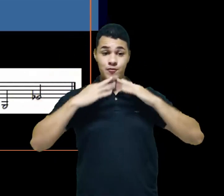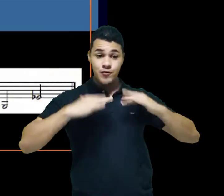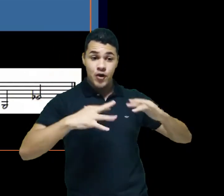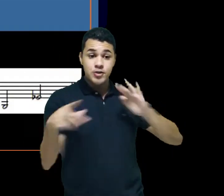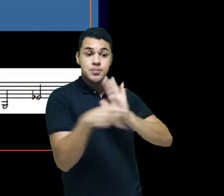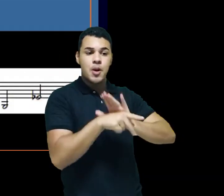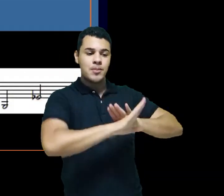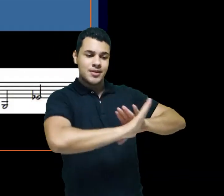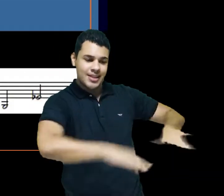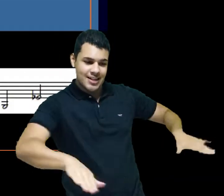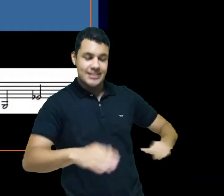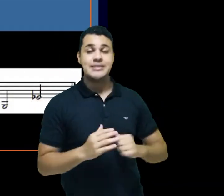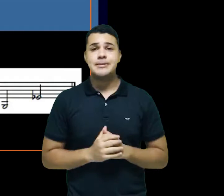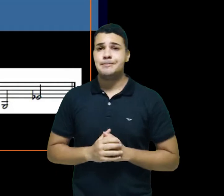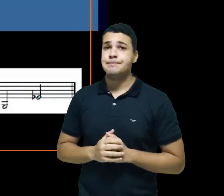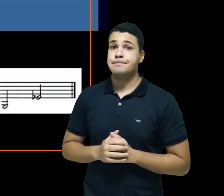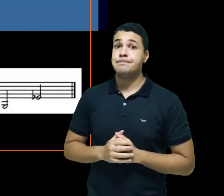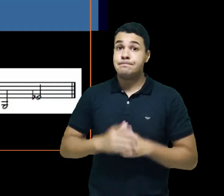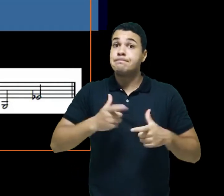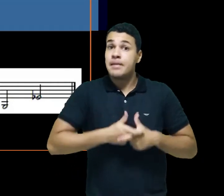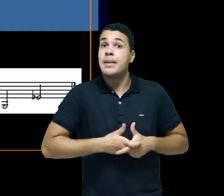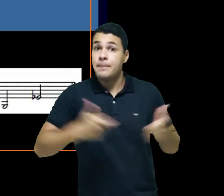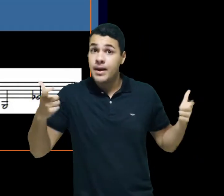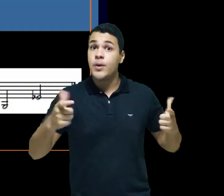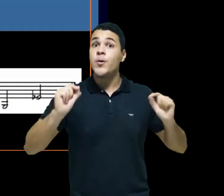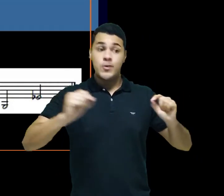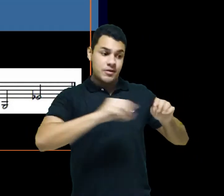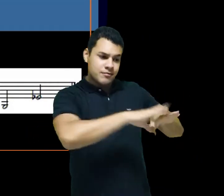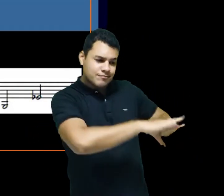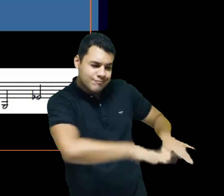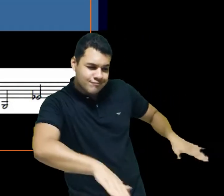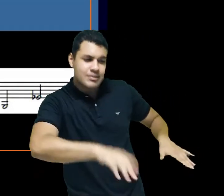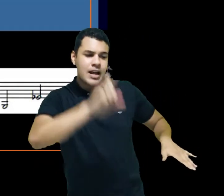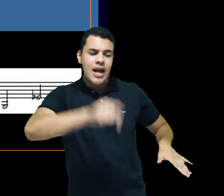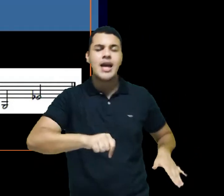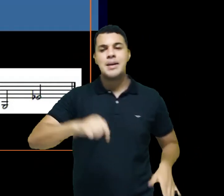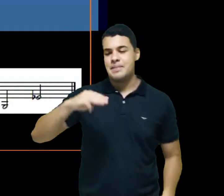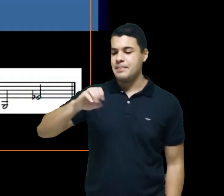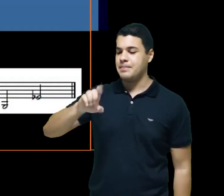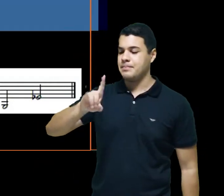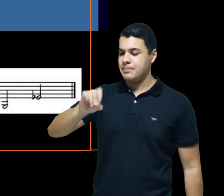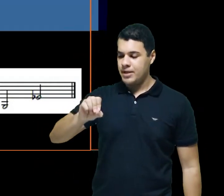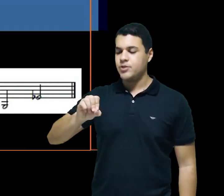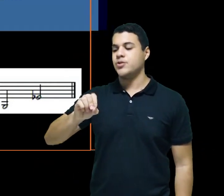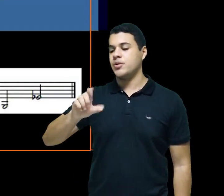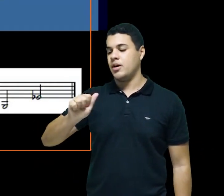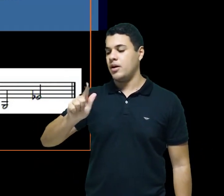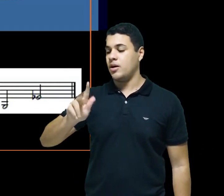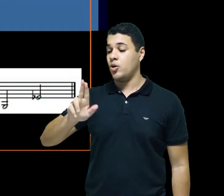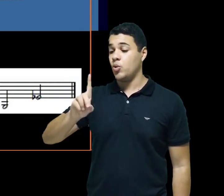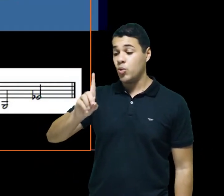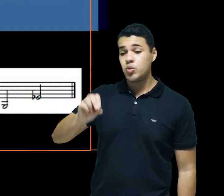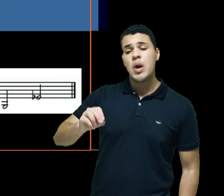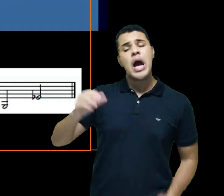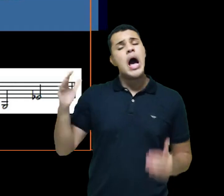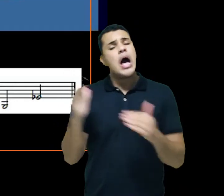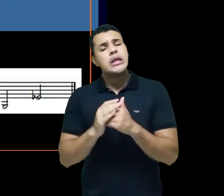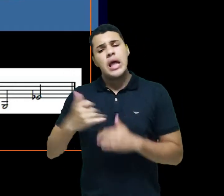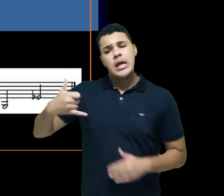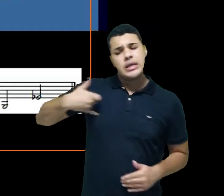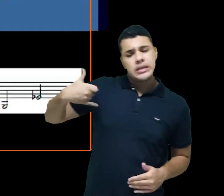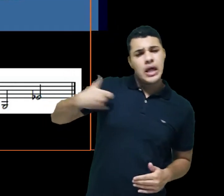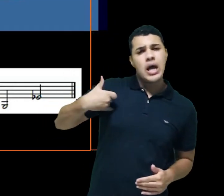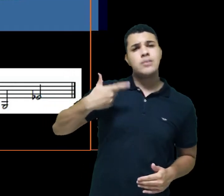vozes infantis. Geralmente, elas são médio-agudas e até a puberdade,